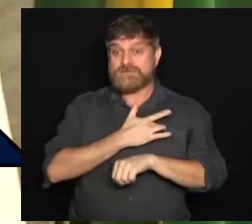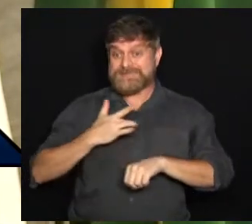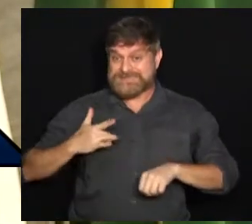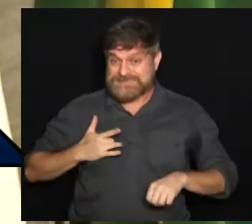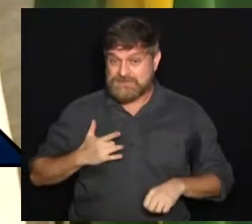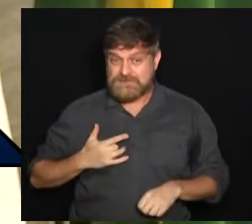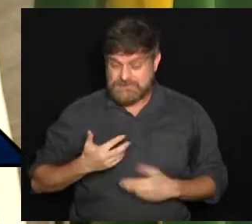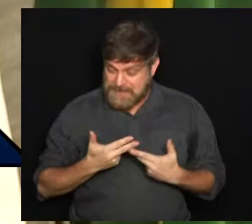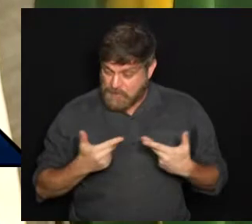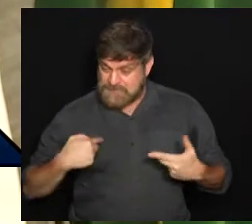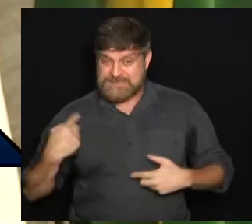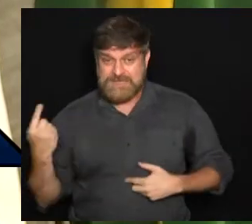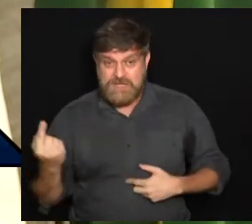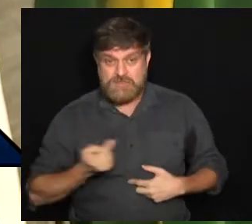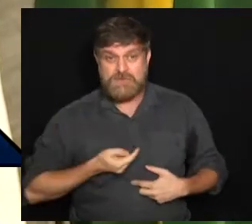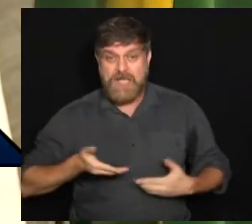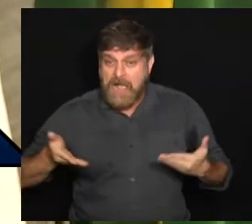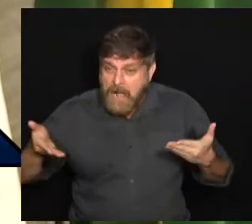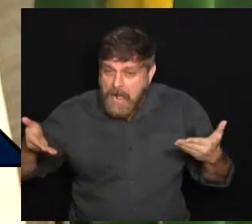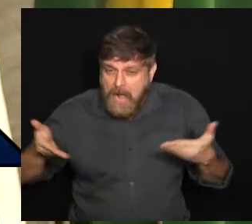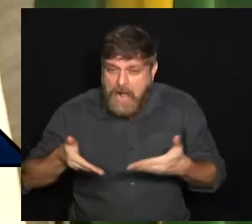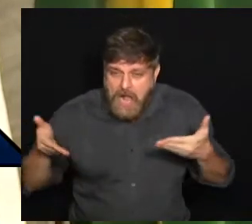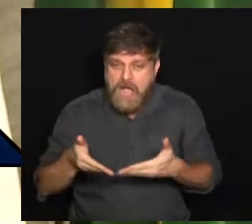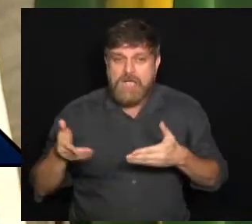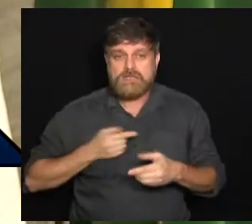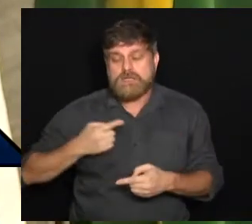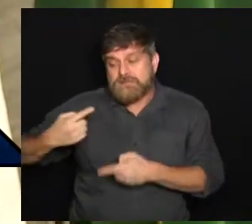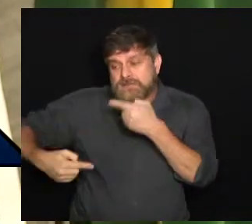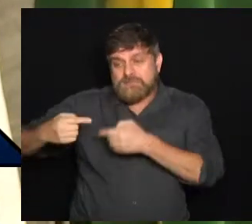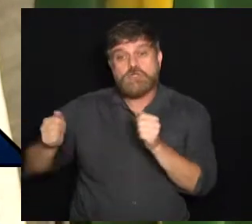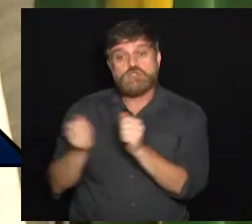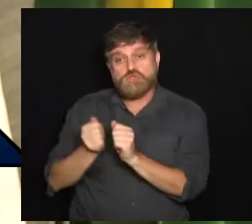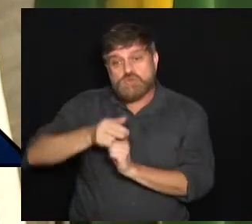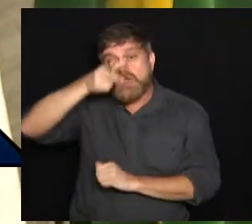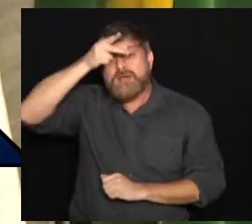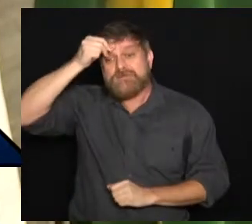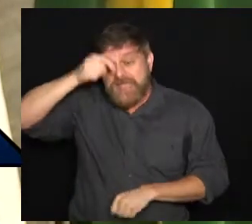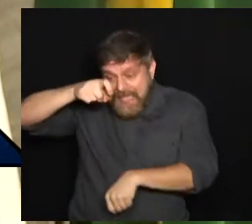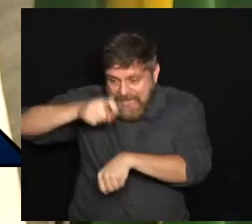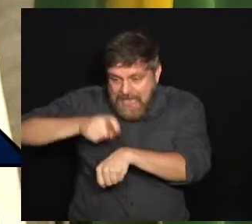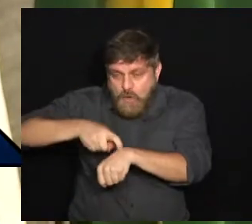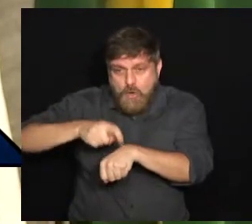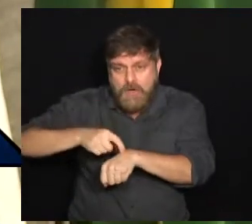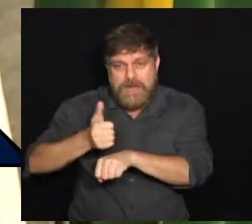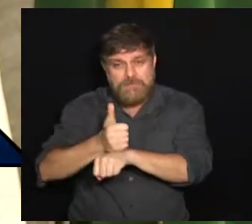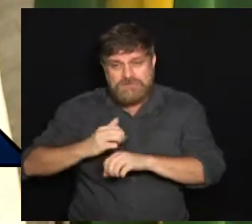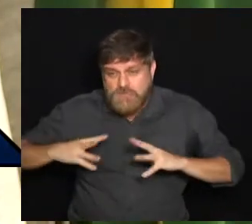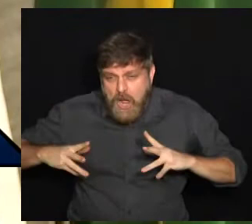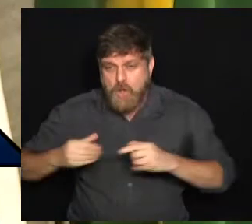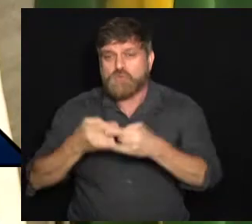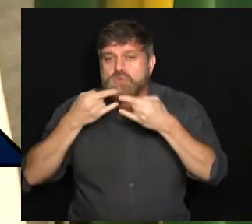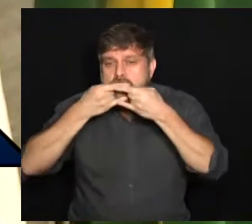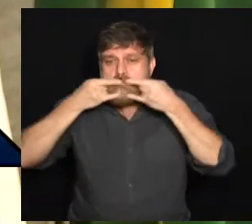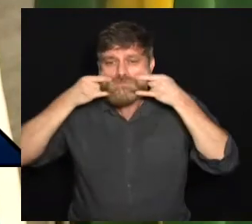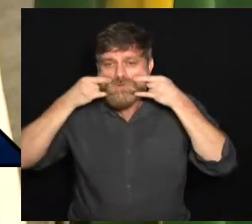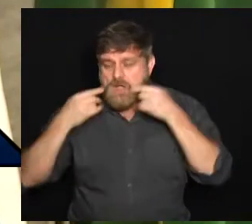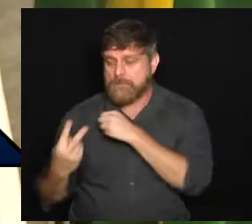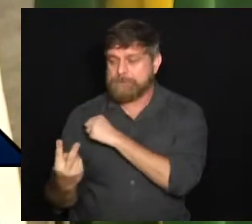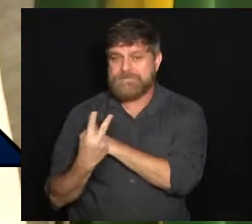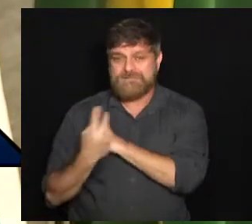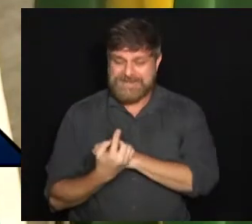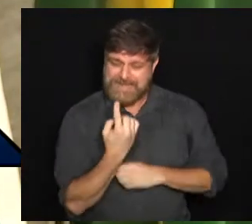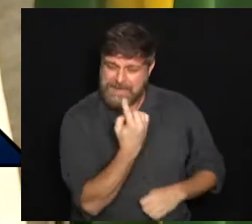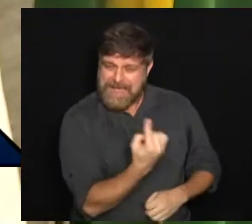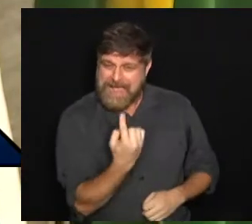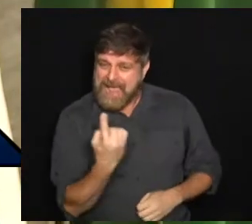uma das coisas que nós estamos agora aqui debatendo com a prefeitura. É hora de oferecer equipamentos de proteção individual para